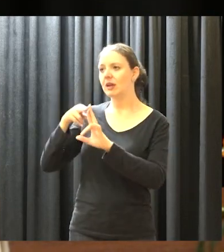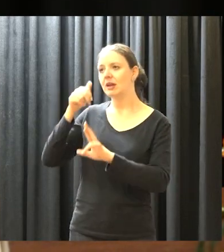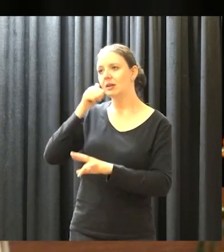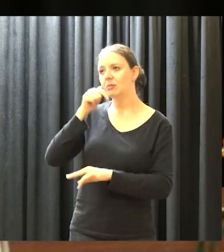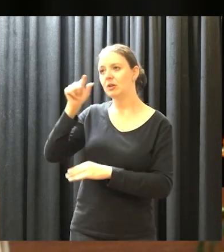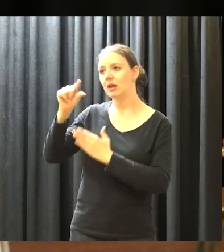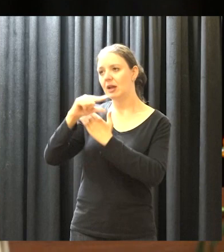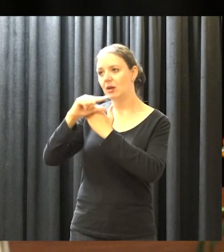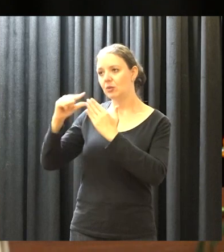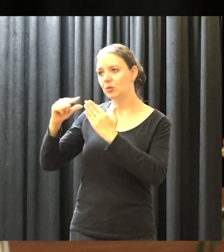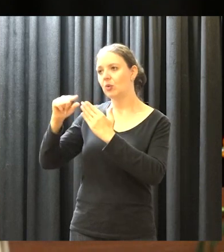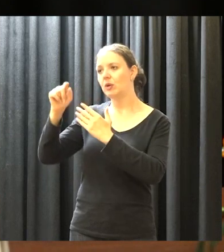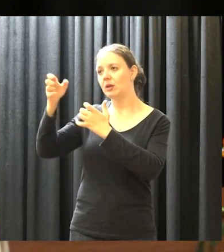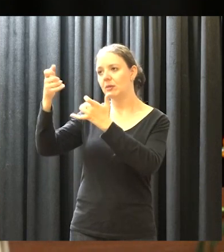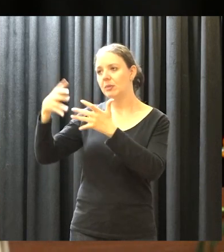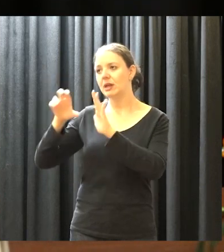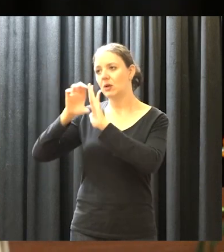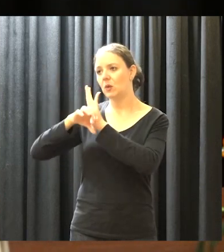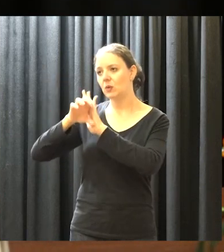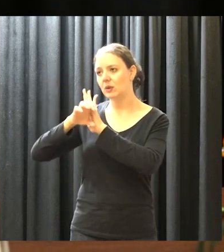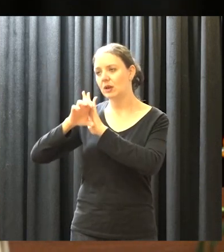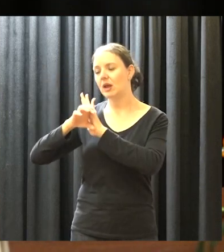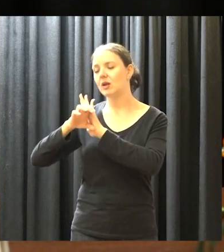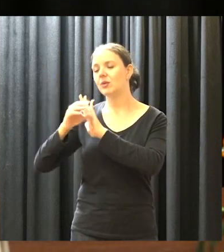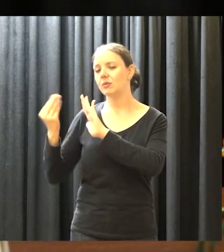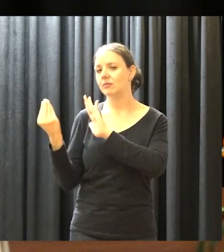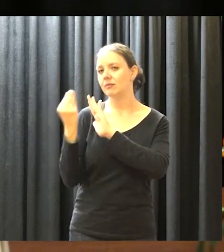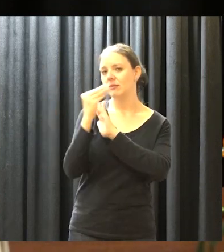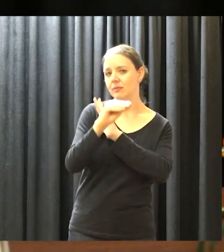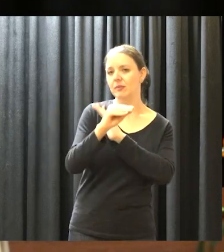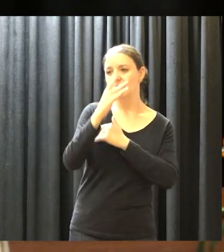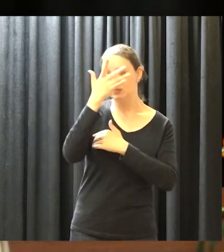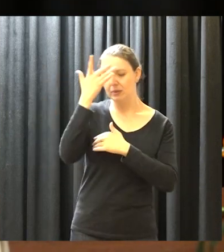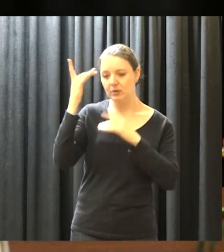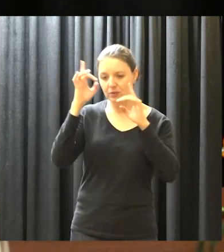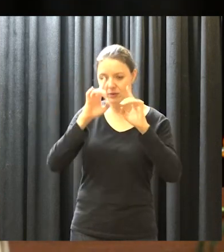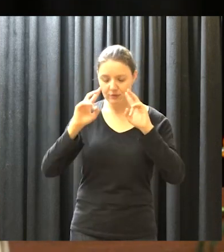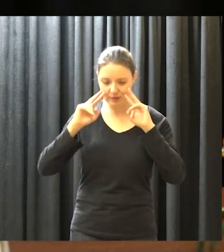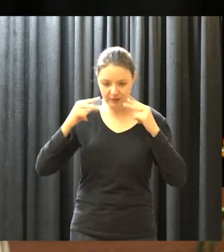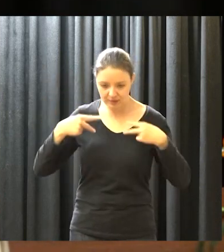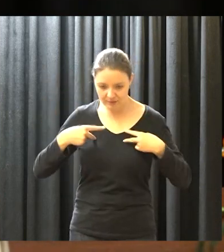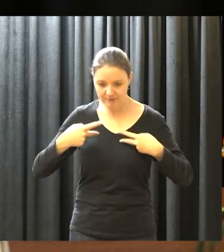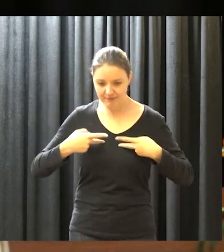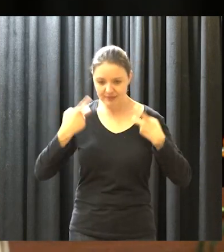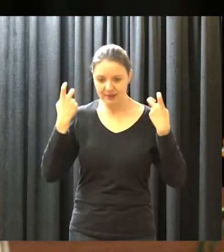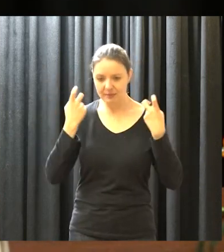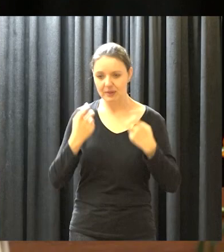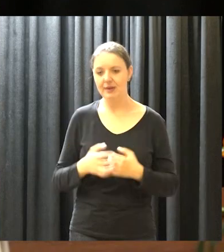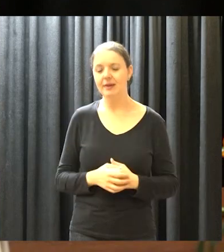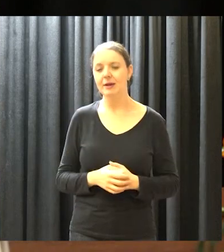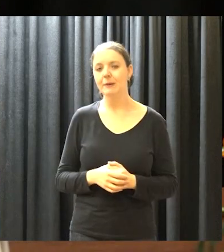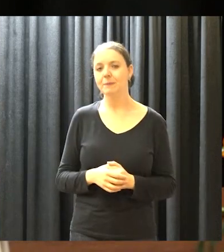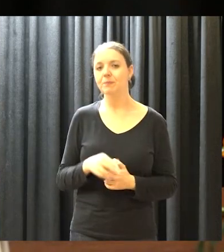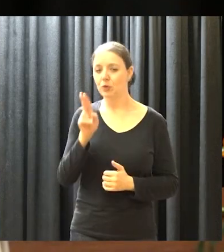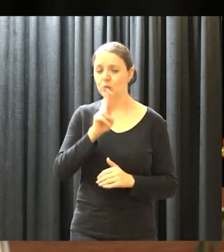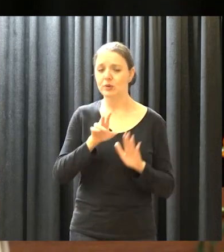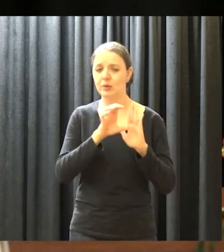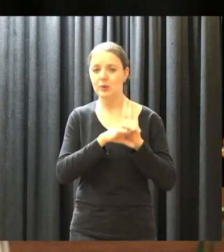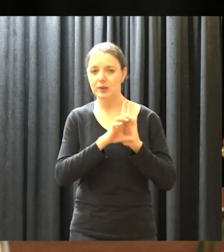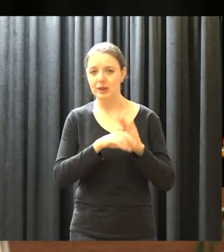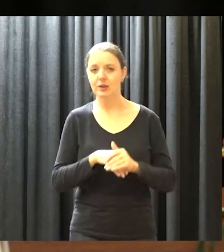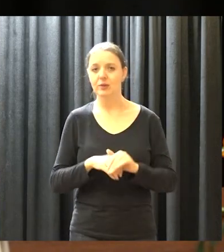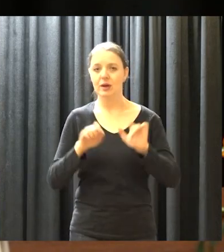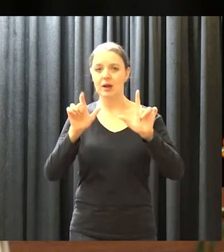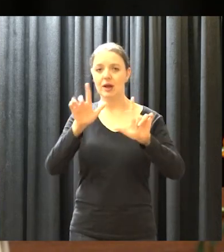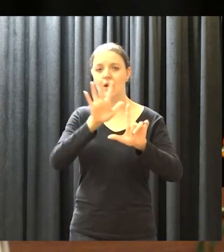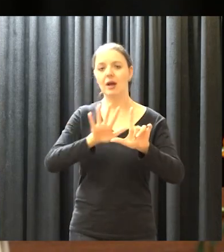discussão sobre esse modo das pessoas com deficiência referirem-se a si mesmas. É uma capa de